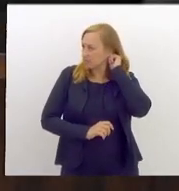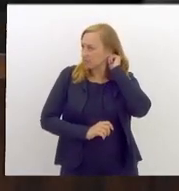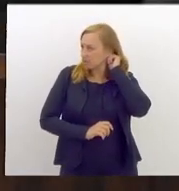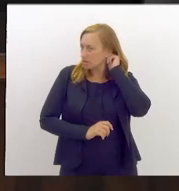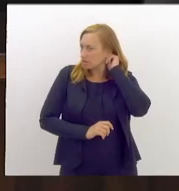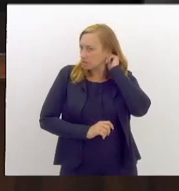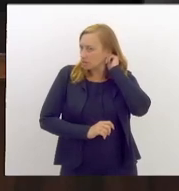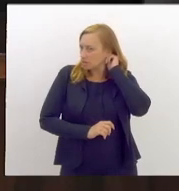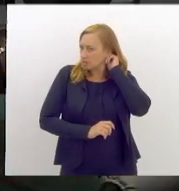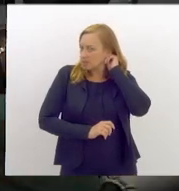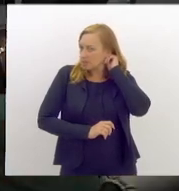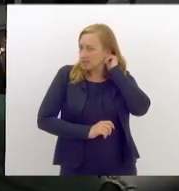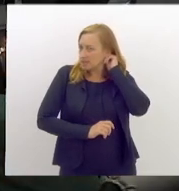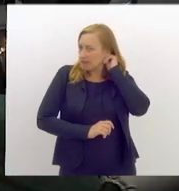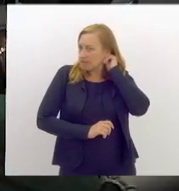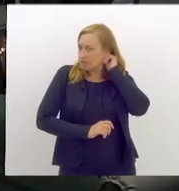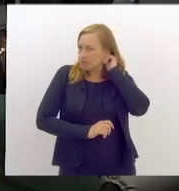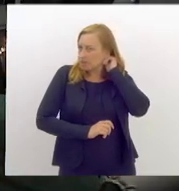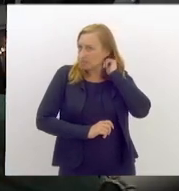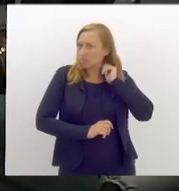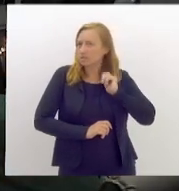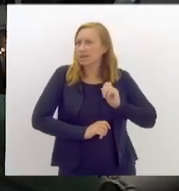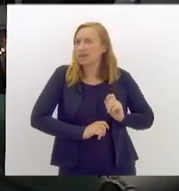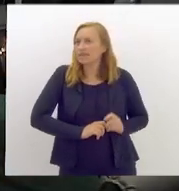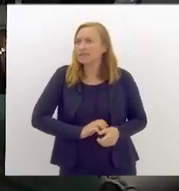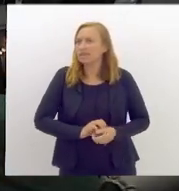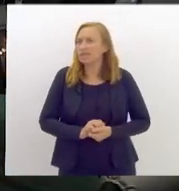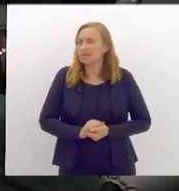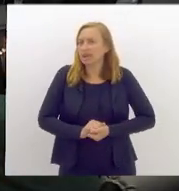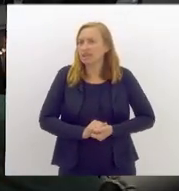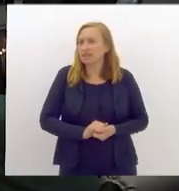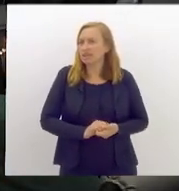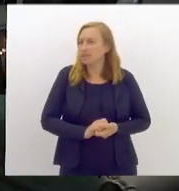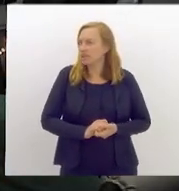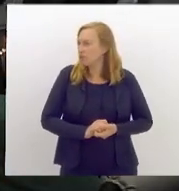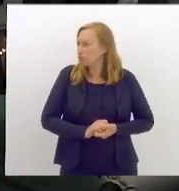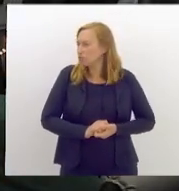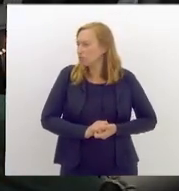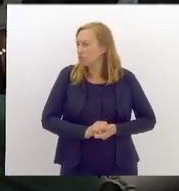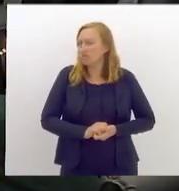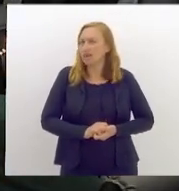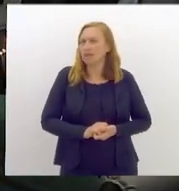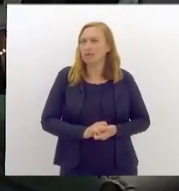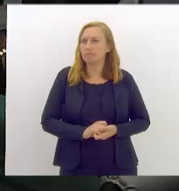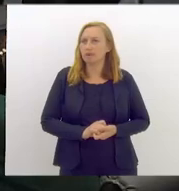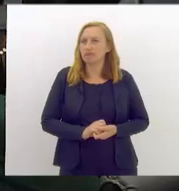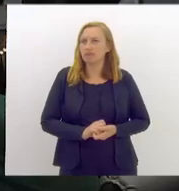Deputado Marcos Miller deputada Célia Jordão